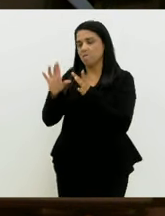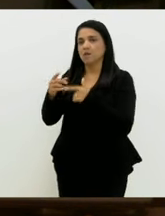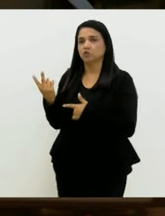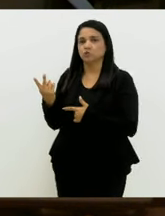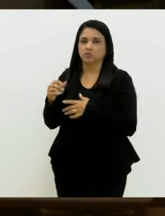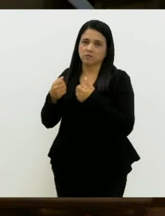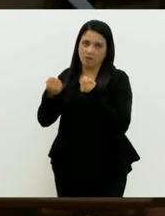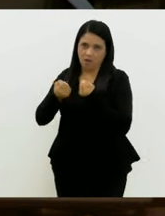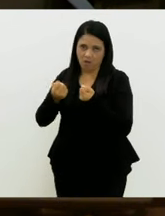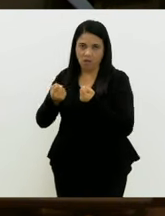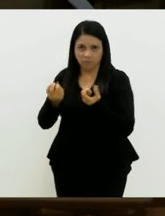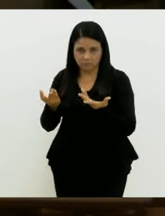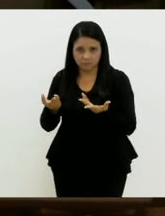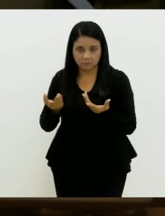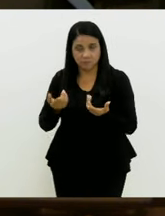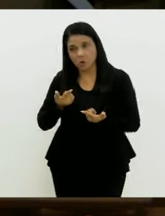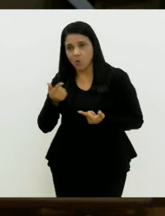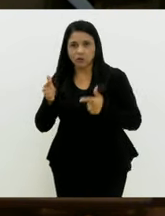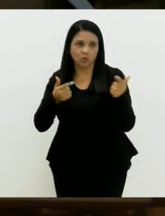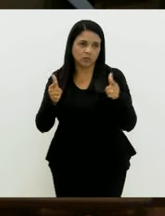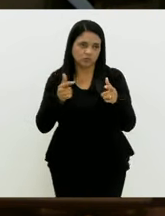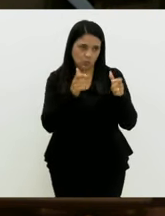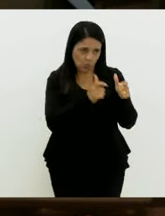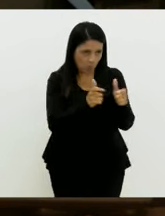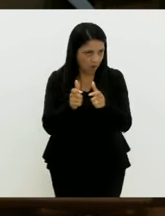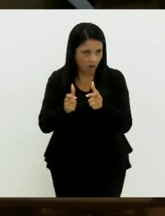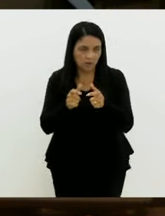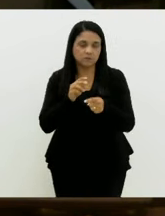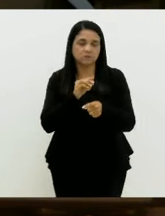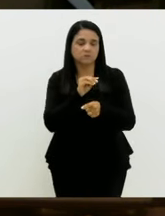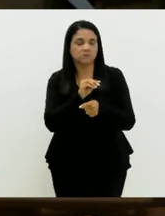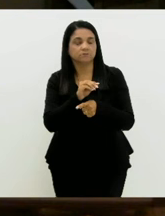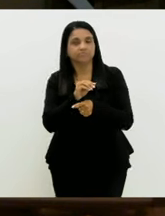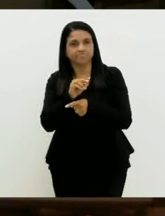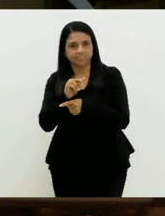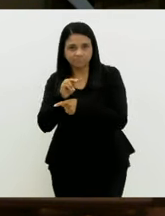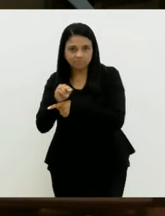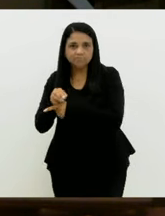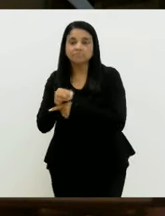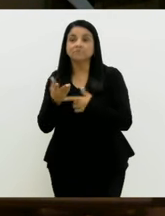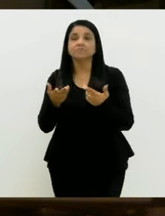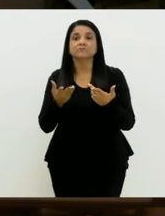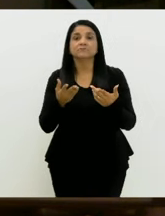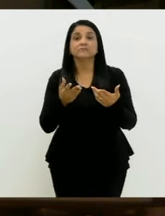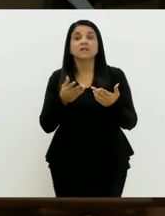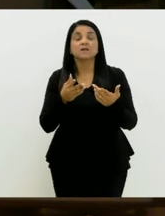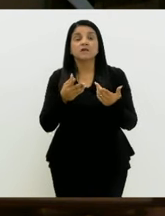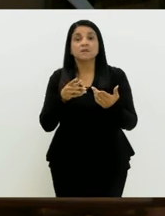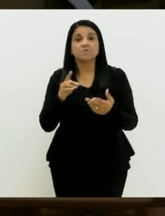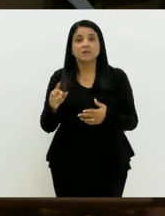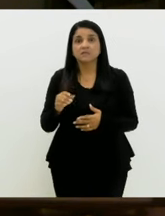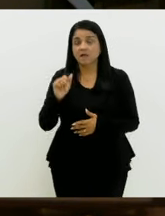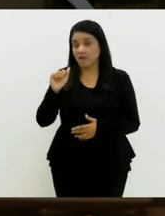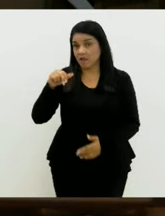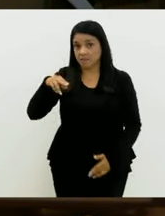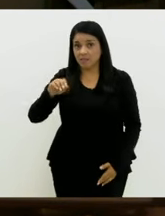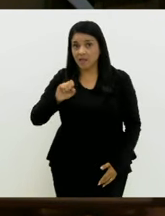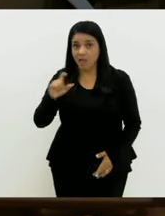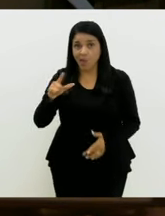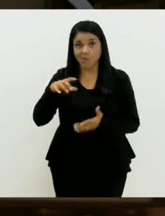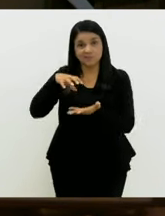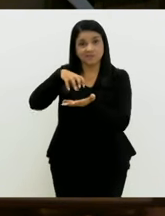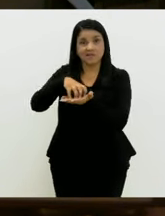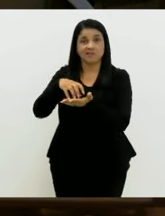também, mas é uma vergonha e realmente esse contrato não pode acontecer. Infelizmente, a ANEEL só tem sede em Brasília, nós não temos sede